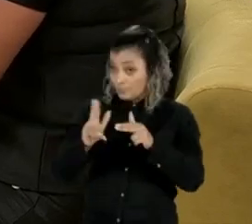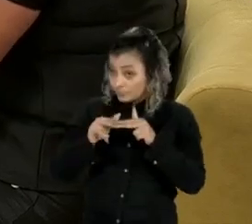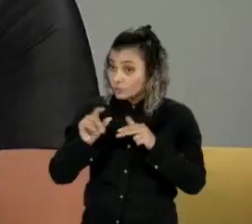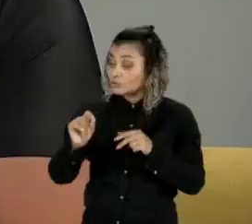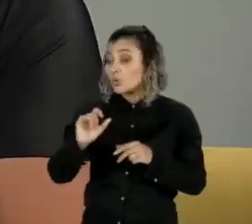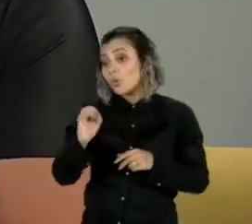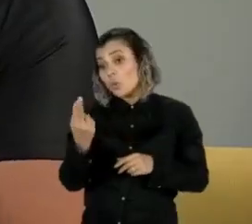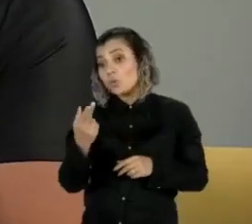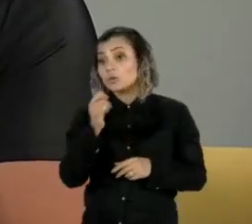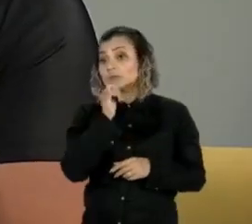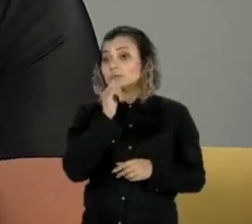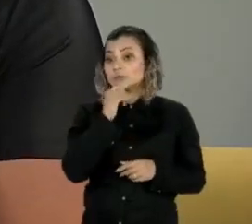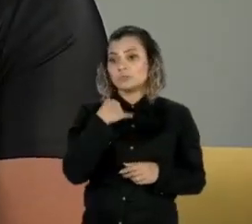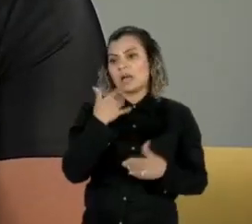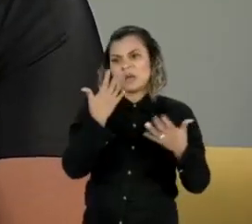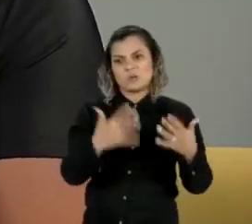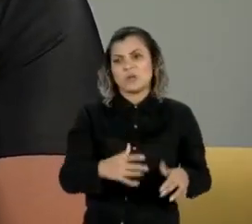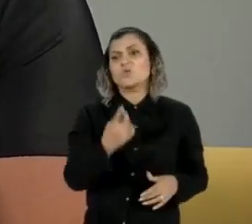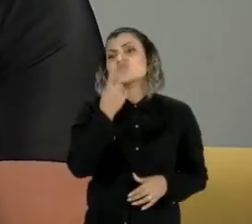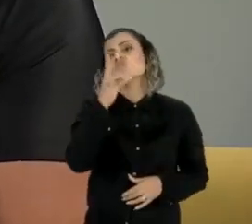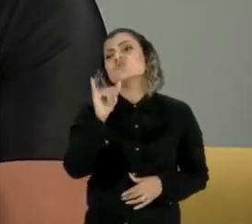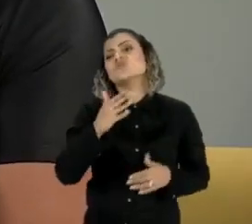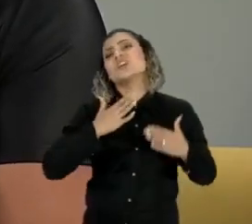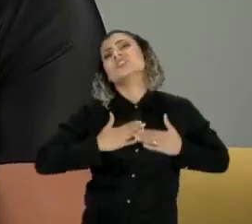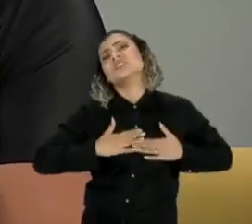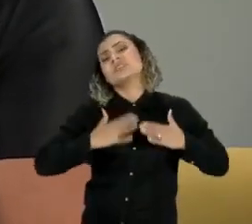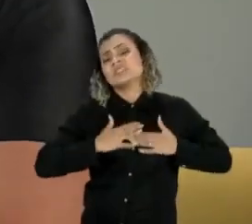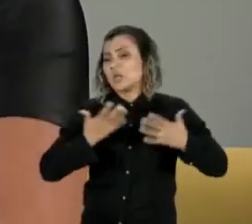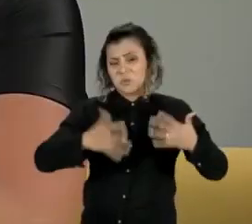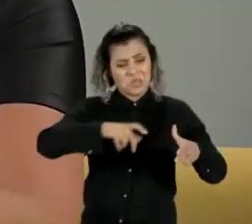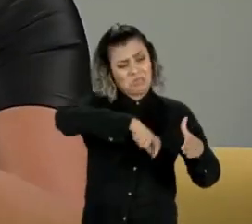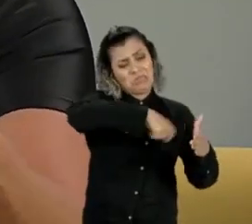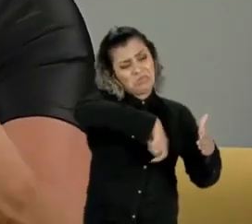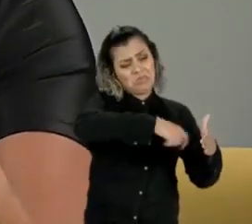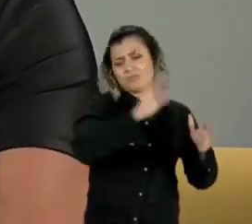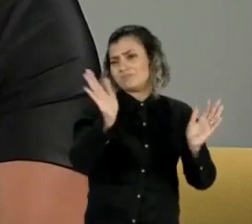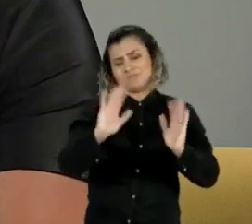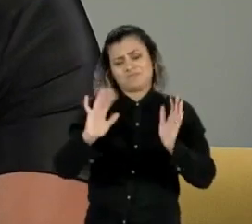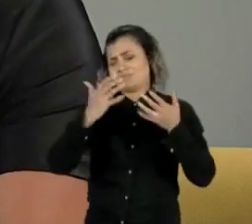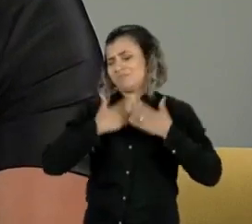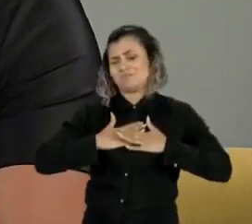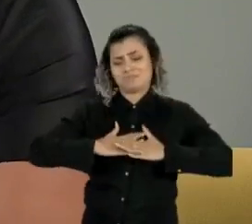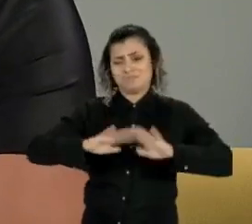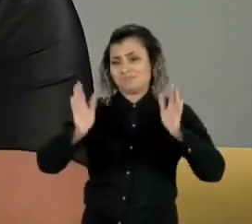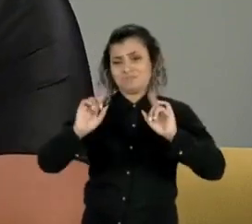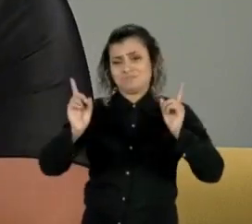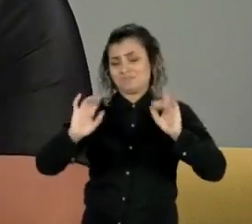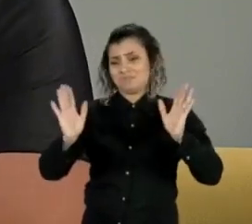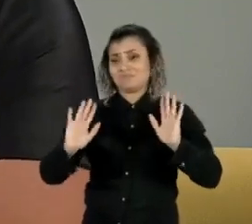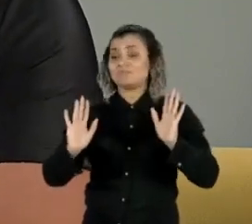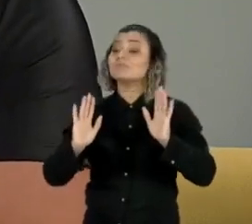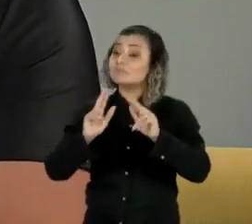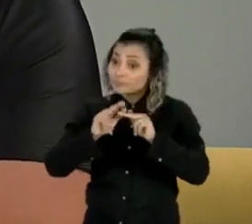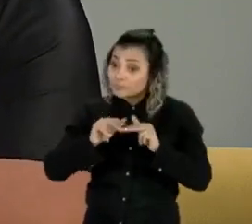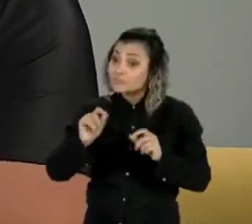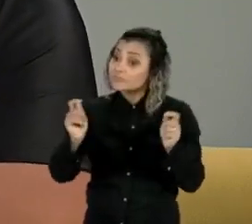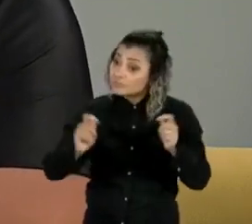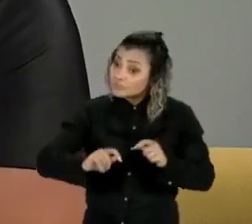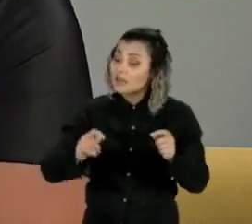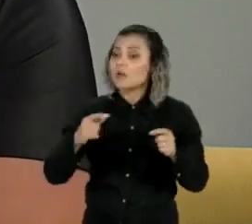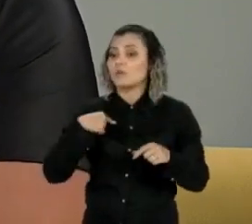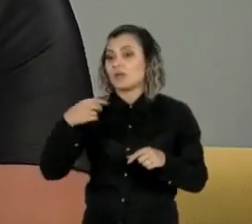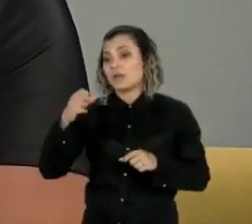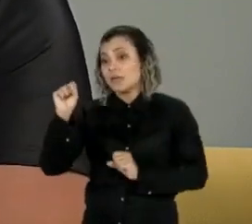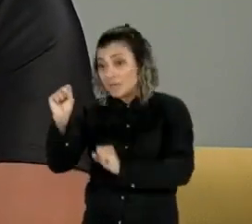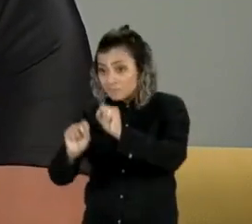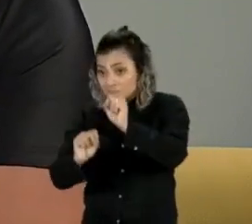Ou então não quer perder um dia da semana, que é o único dia que tem para descansar, para fazer várias refeições. Então, eu acho que a empresa